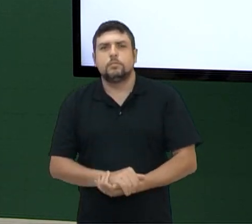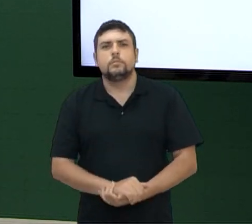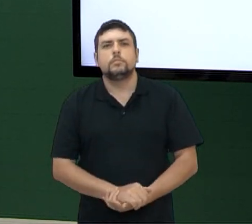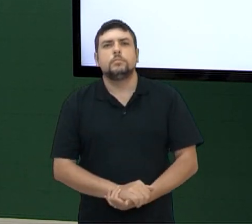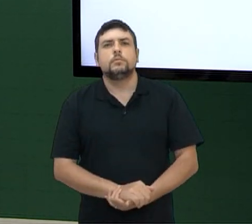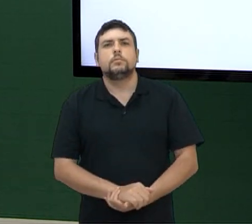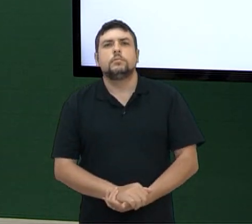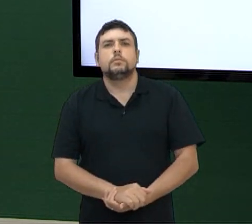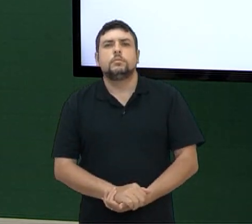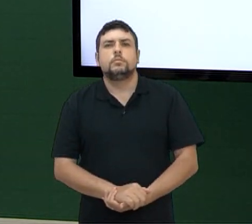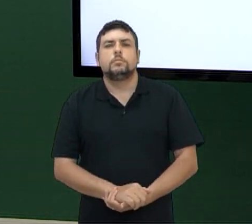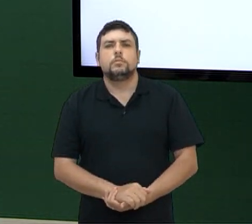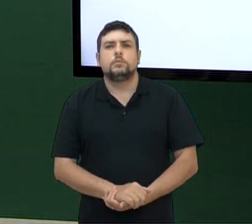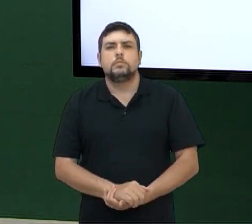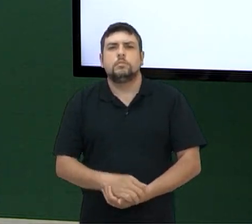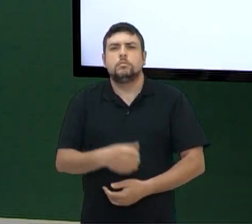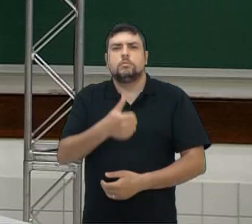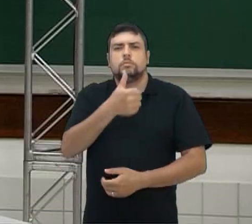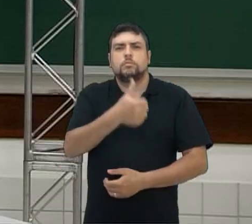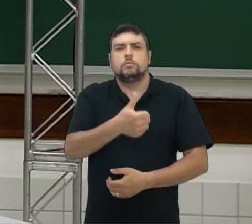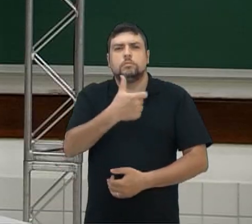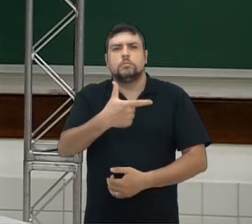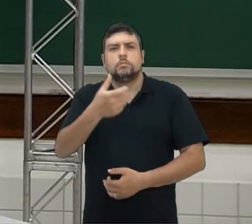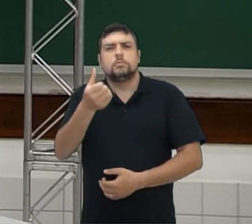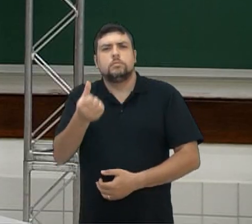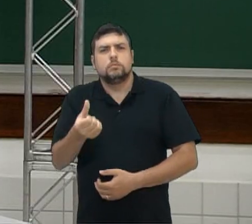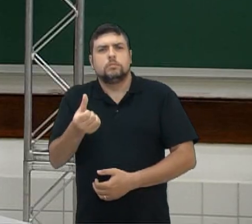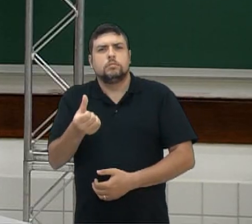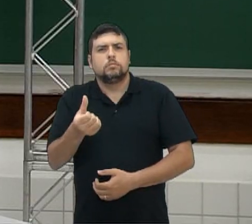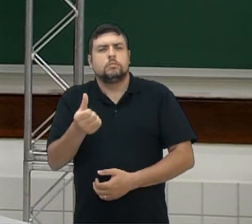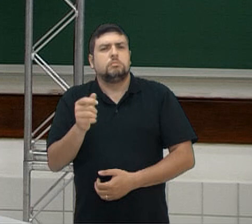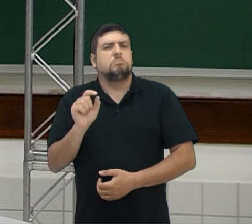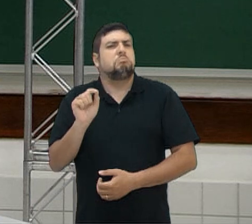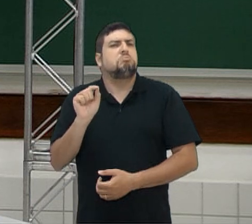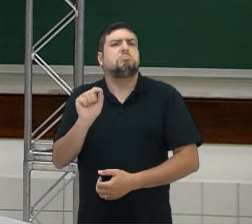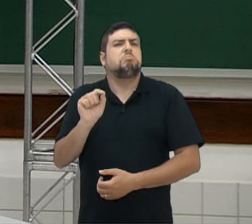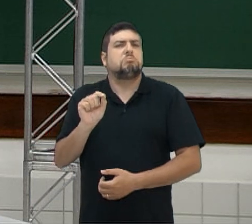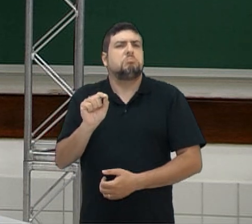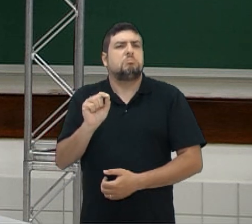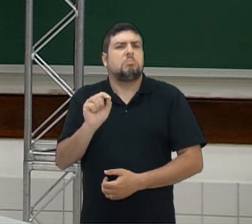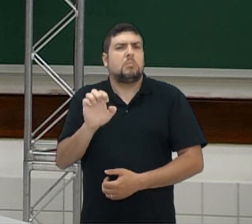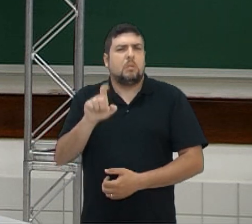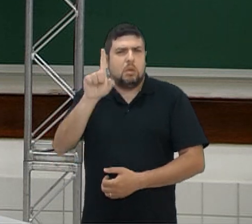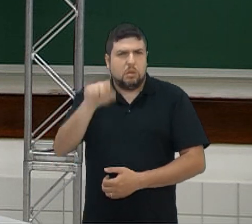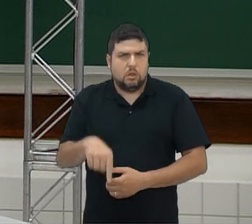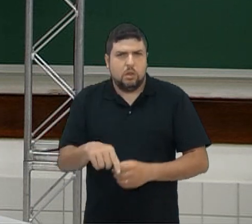O que é esse 126 que nós achamos? É o perímetro